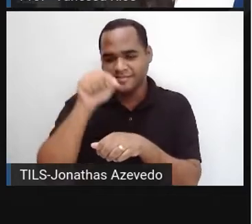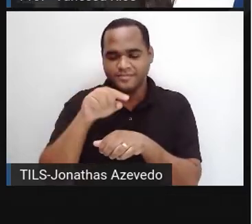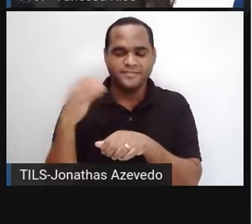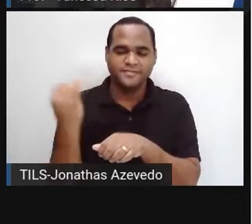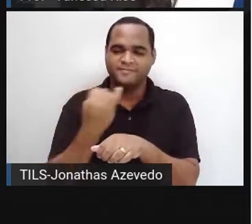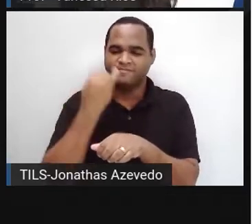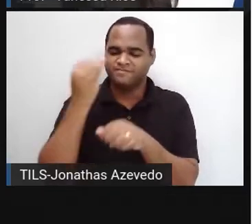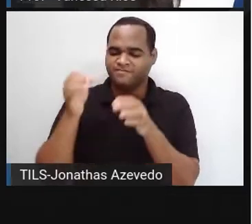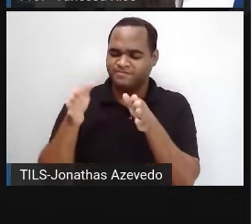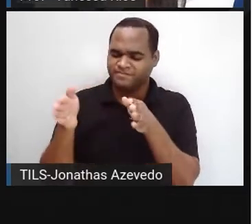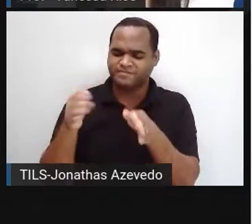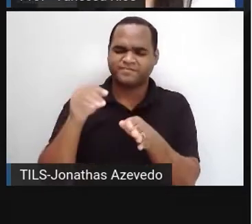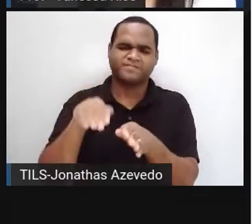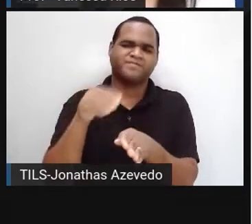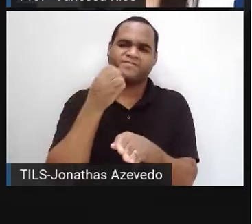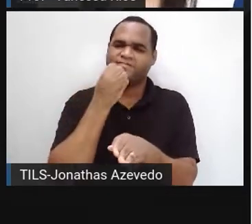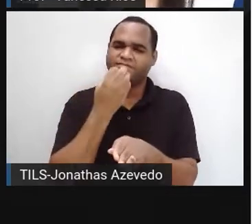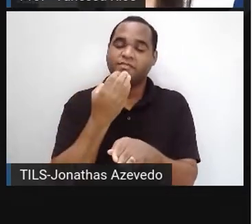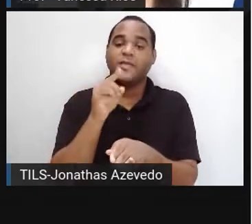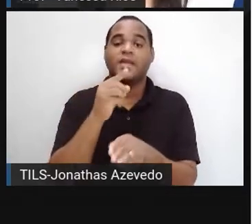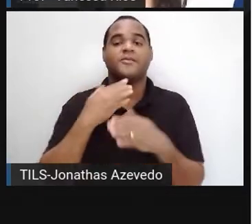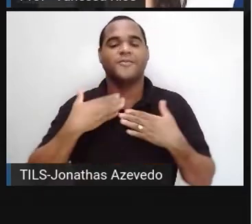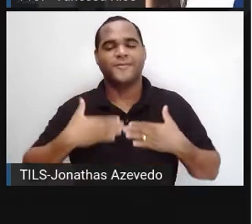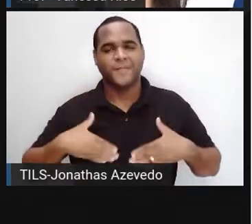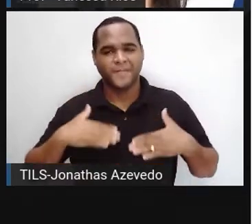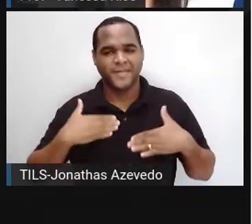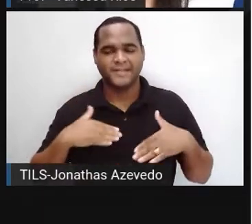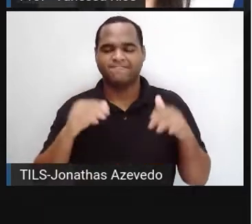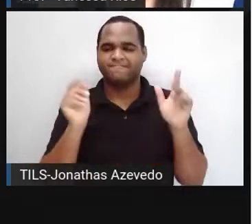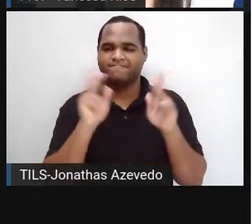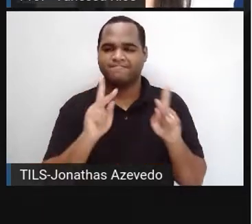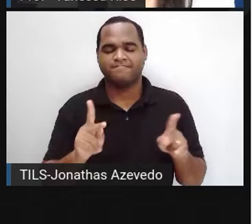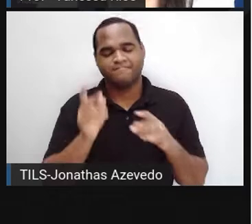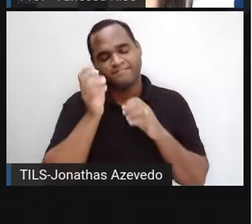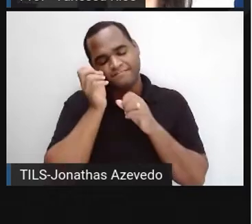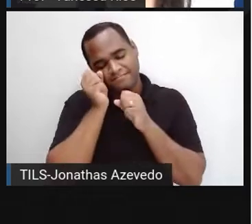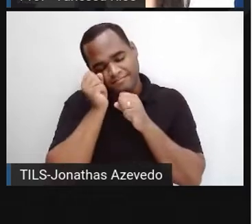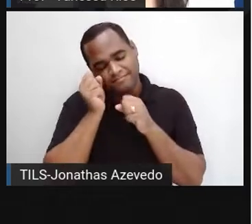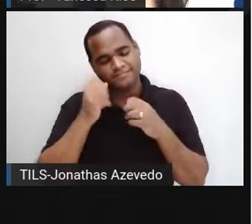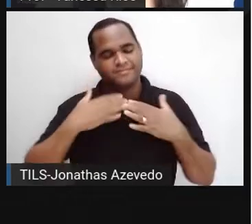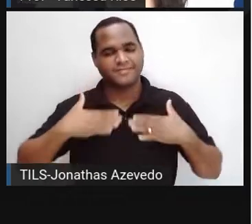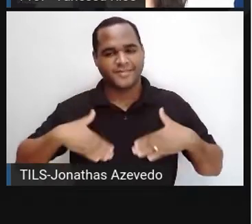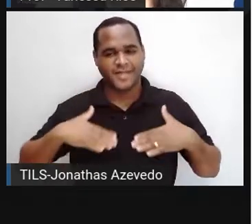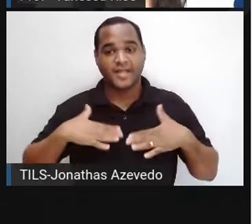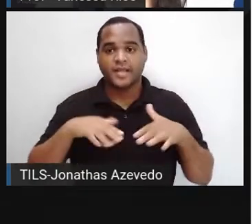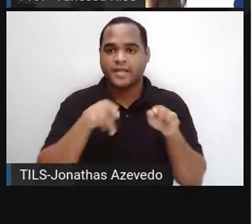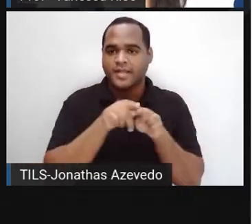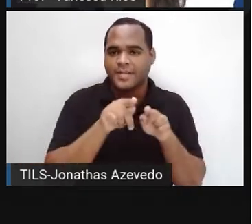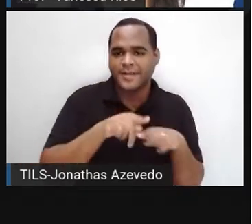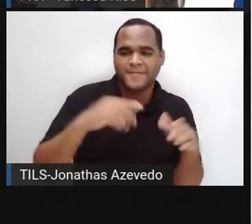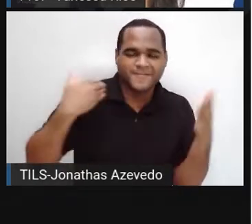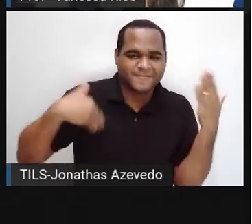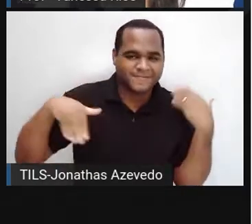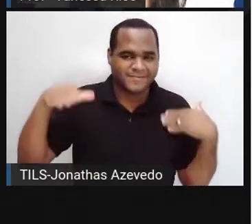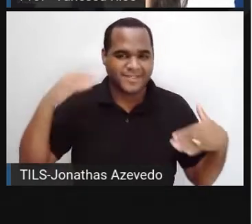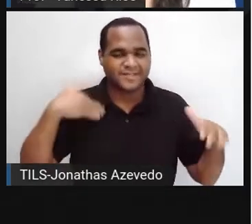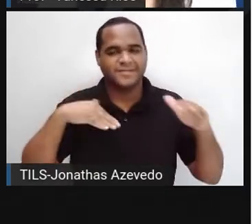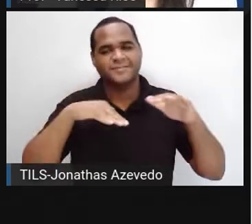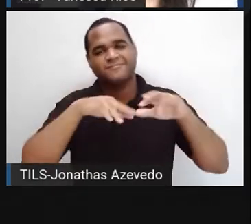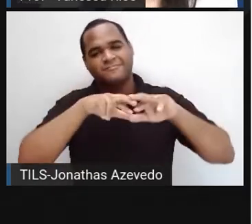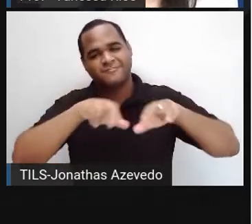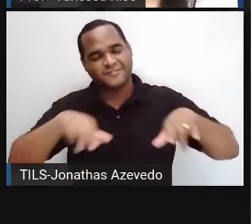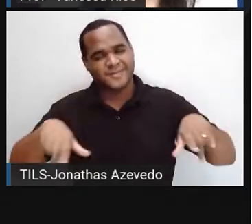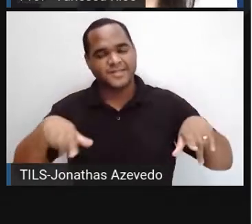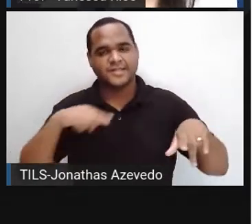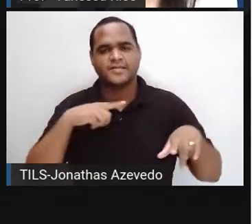tão necessário, é um período de descanso, um momento de descanso, e a Pro passou aí, orientou que vocês já